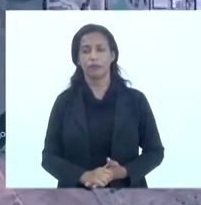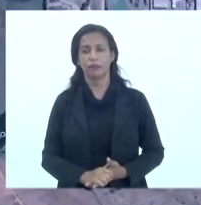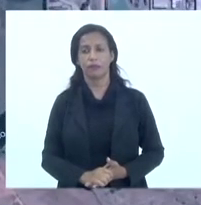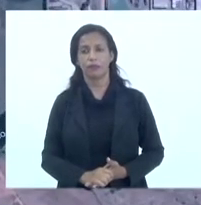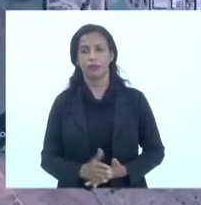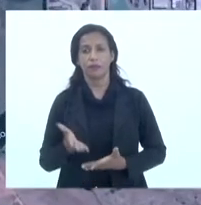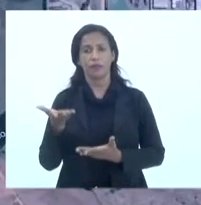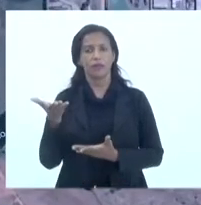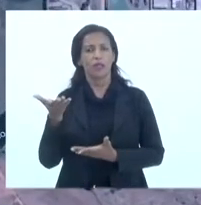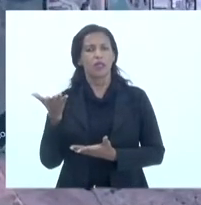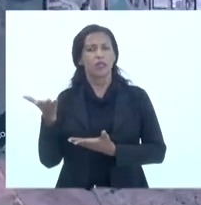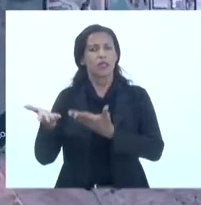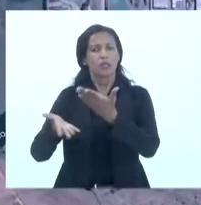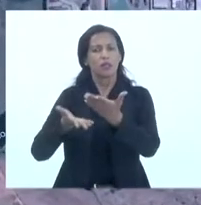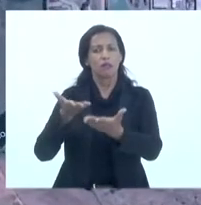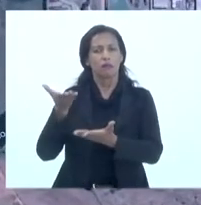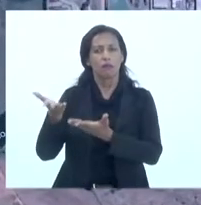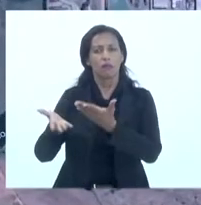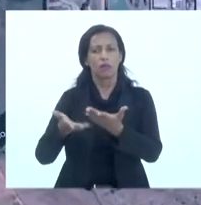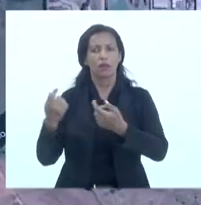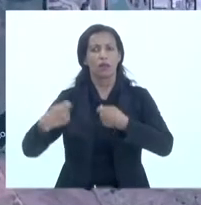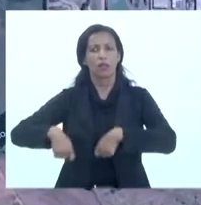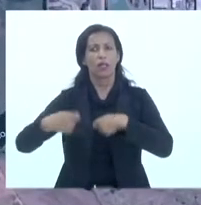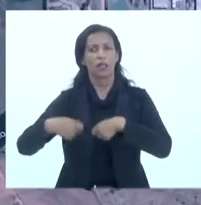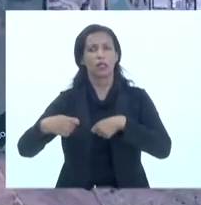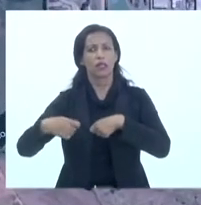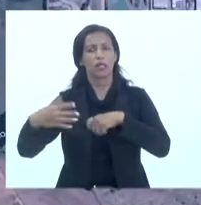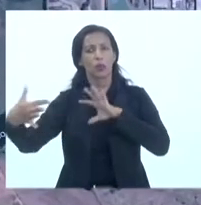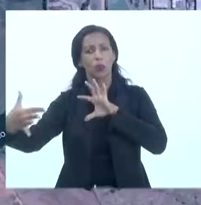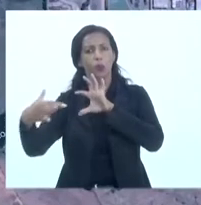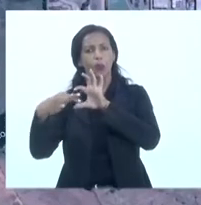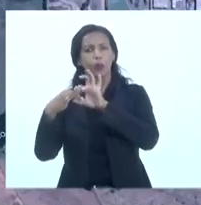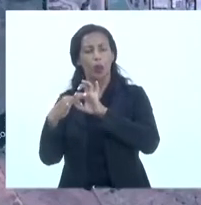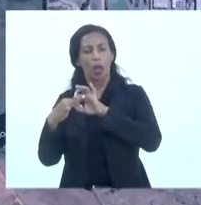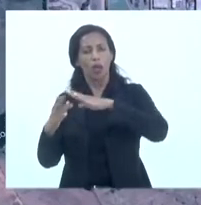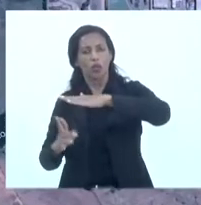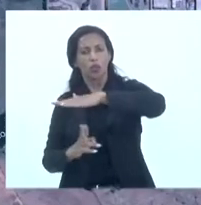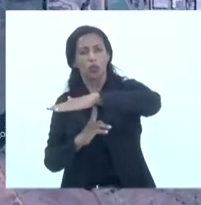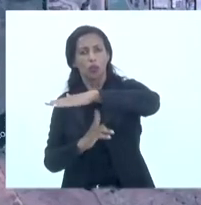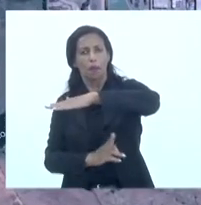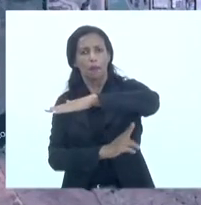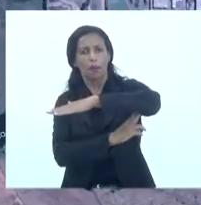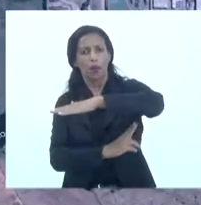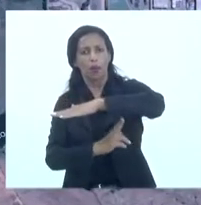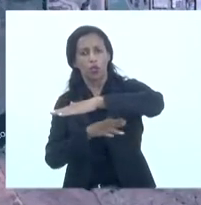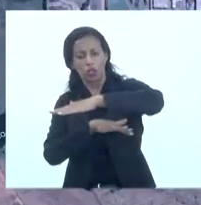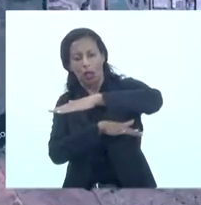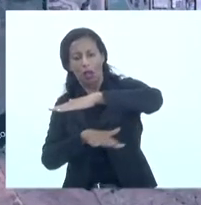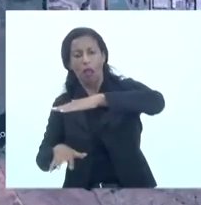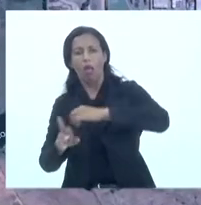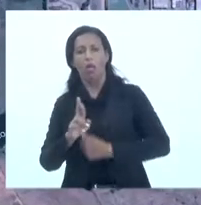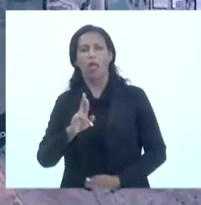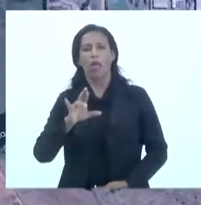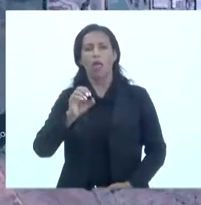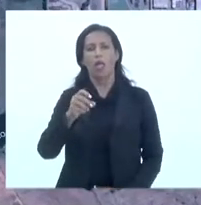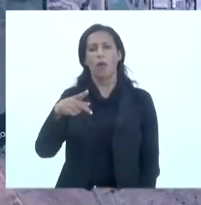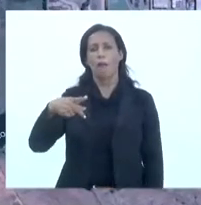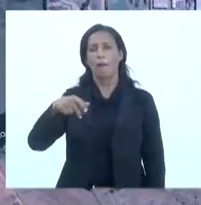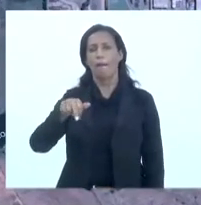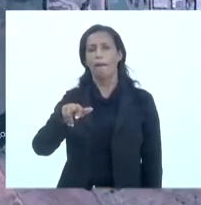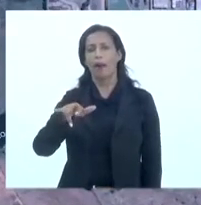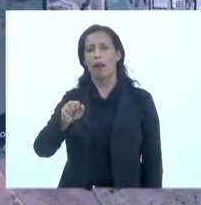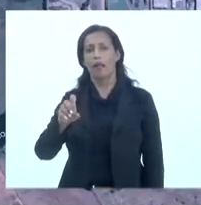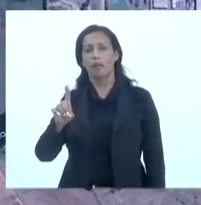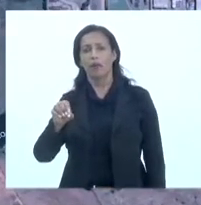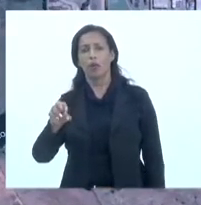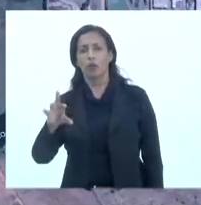se trata de uma necessidade de uma ligação através de uma ponte sobre o Rio Paraíba do Sul, permitindo a